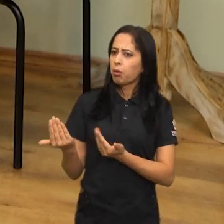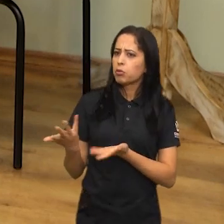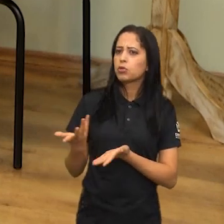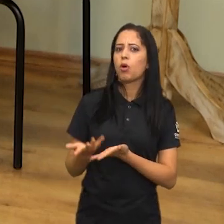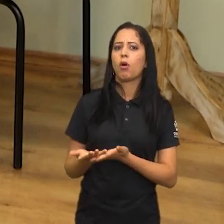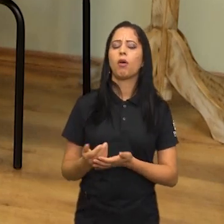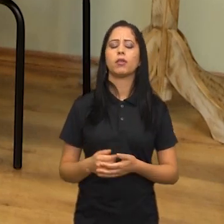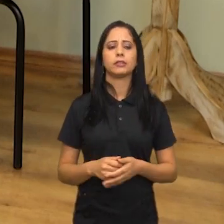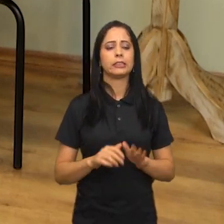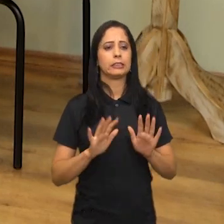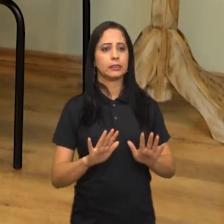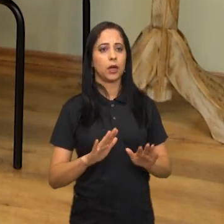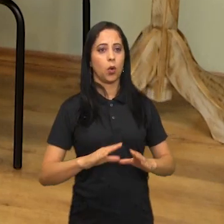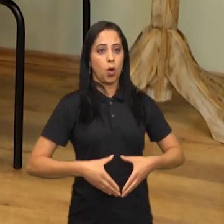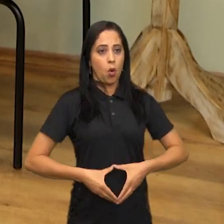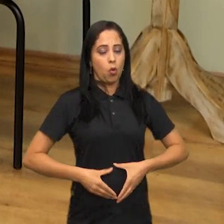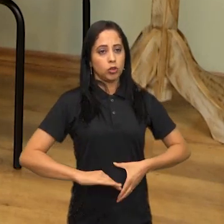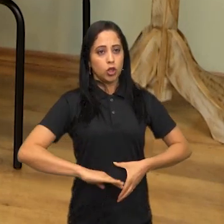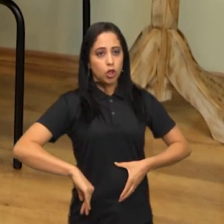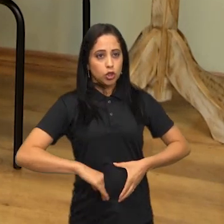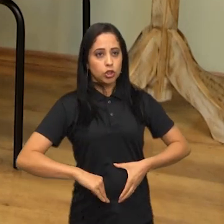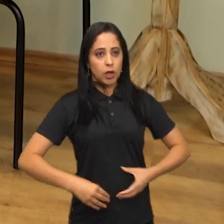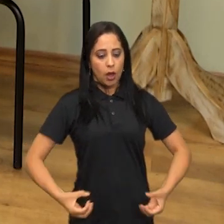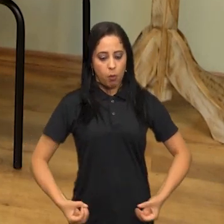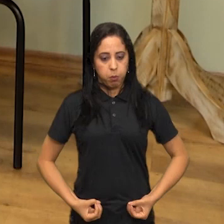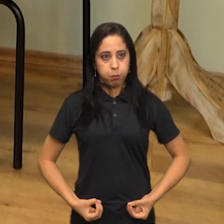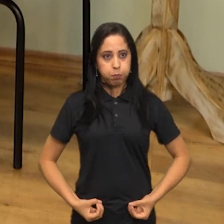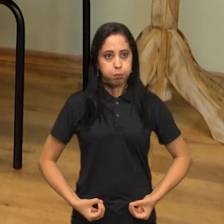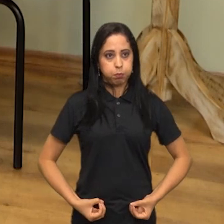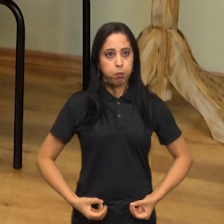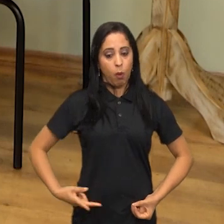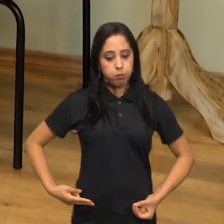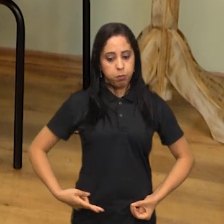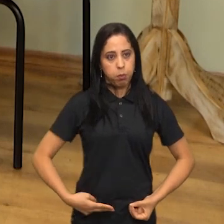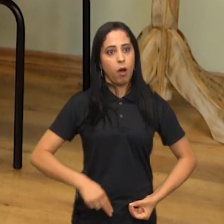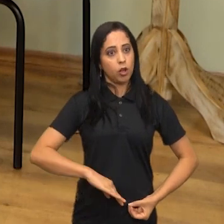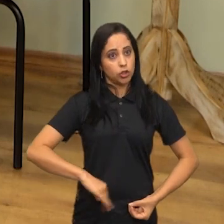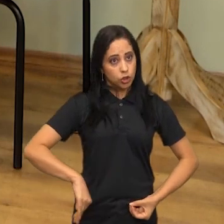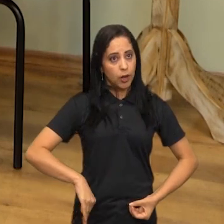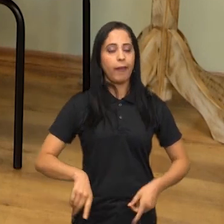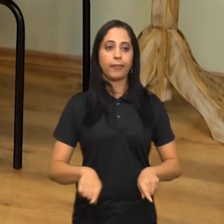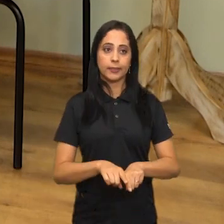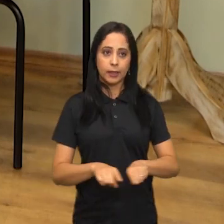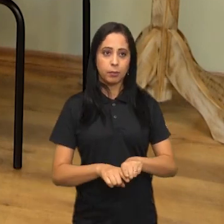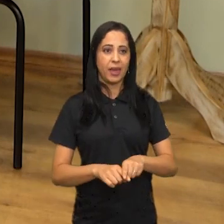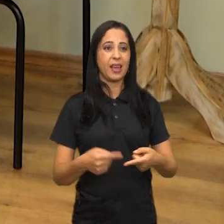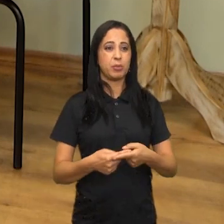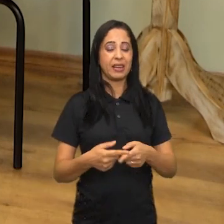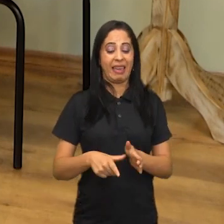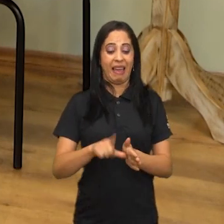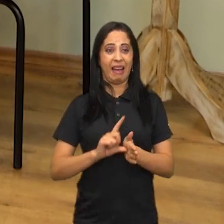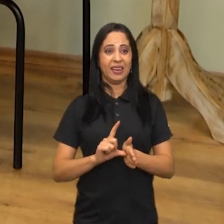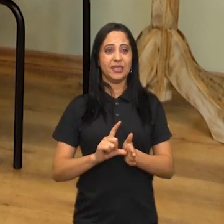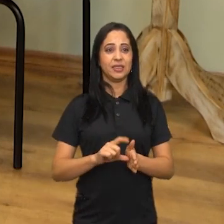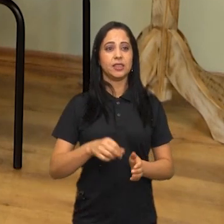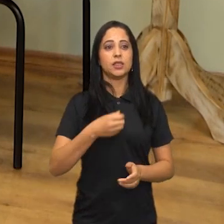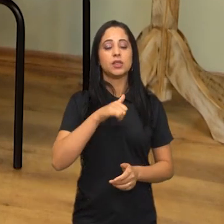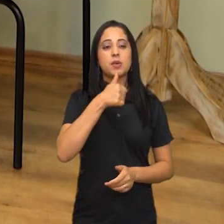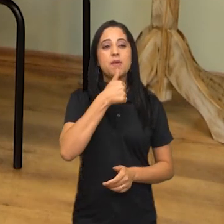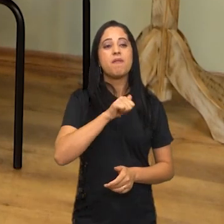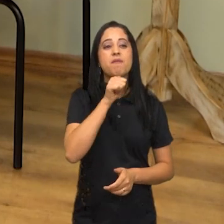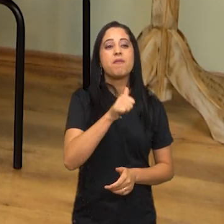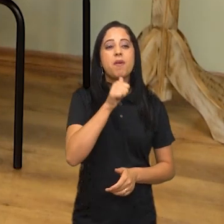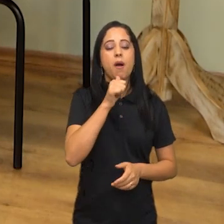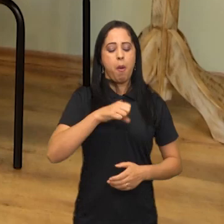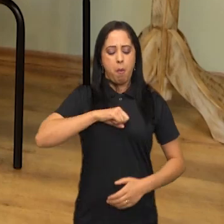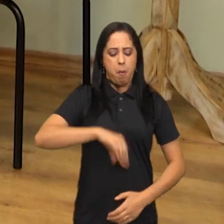48. Eu tirei o útero, ovário e as trompas. Eu já vinha num quadro de hemorragia há algum tempo.